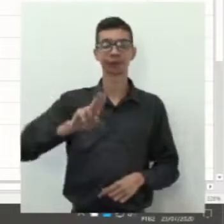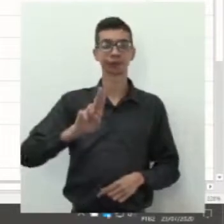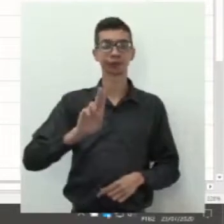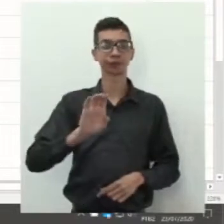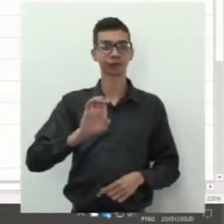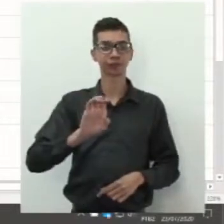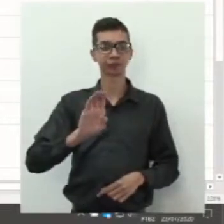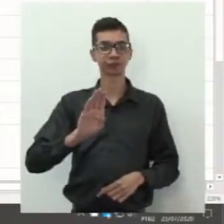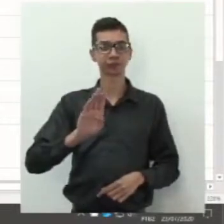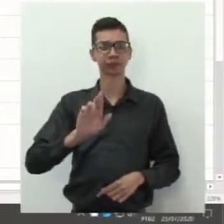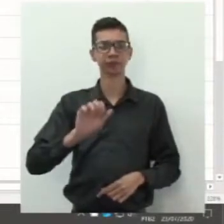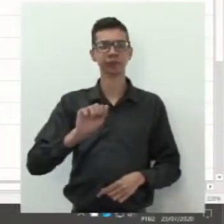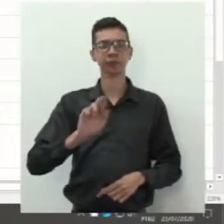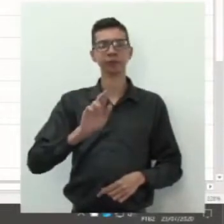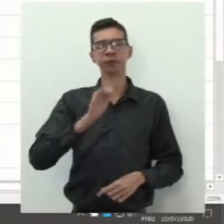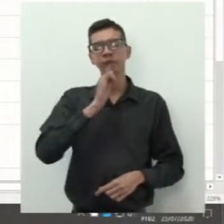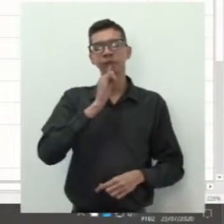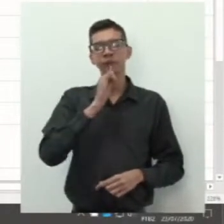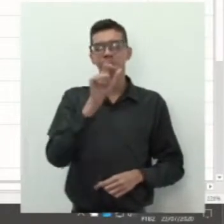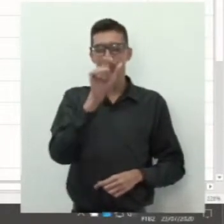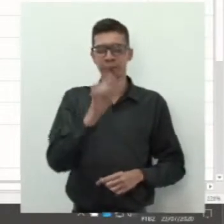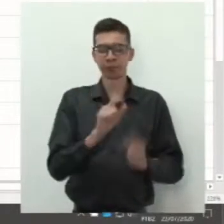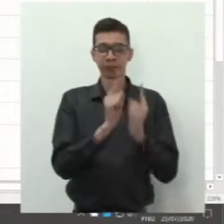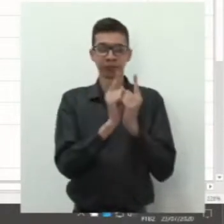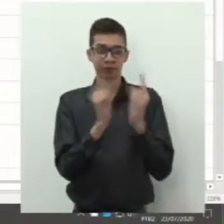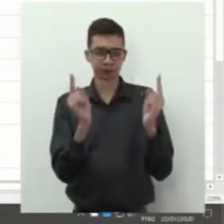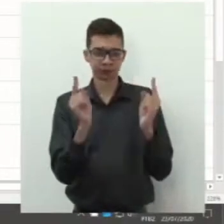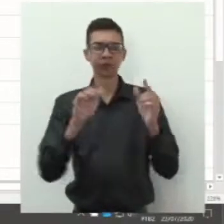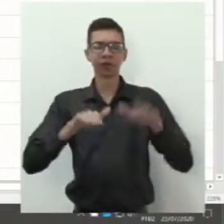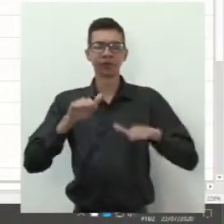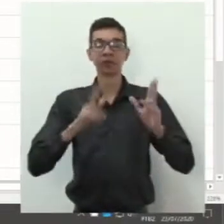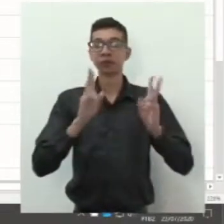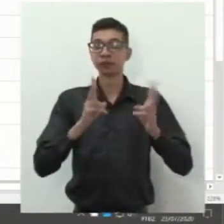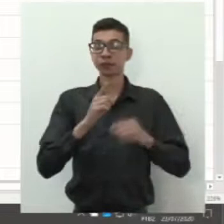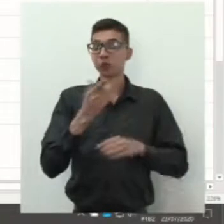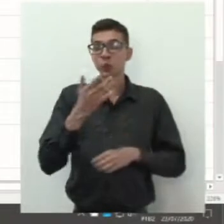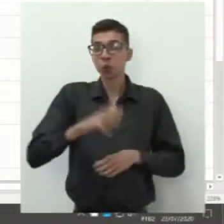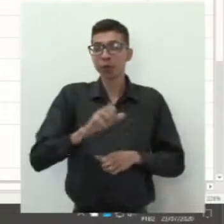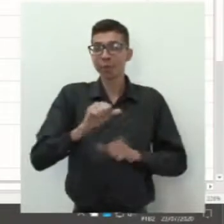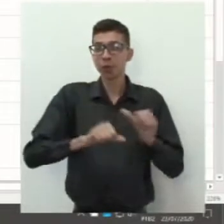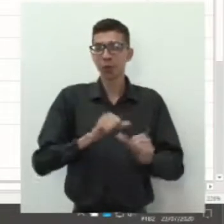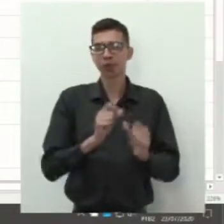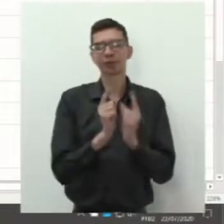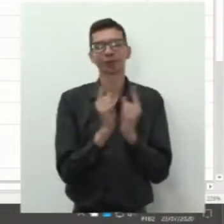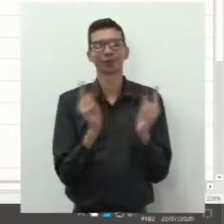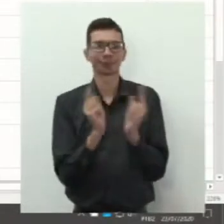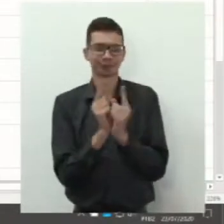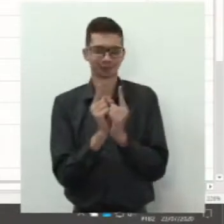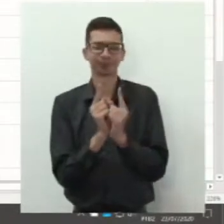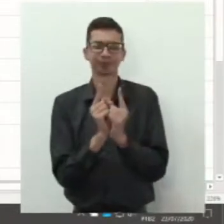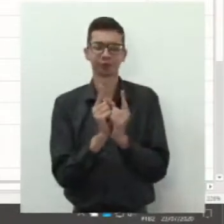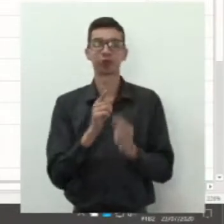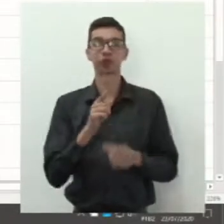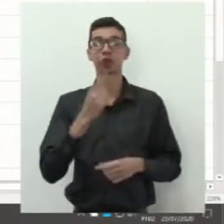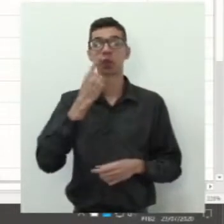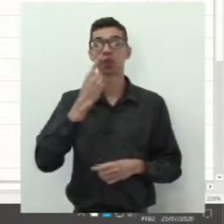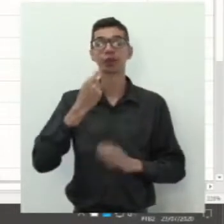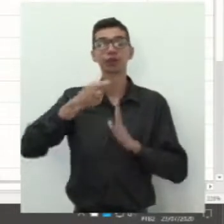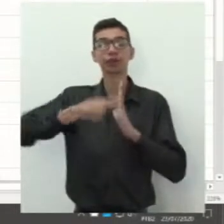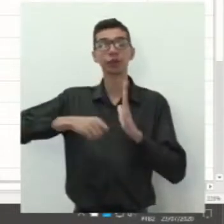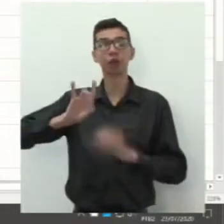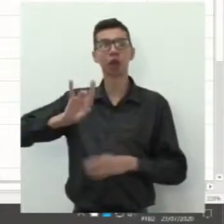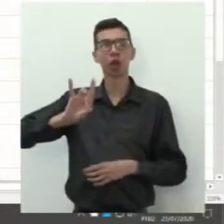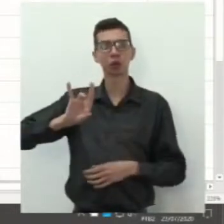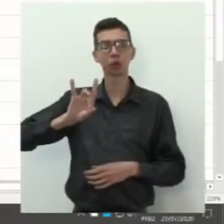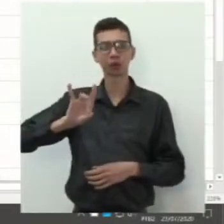coluna. Então, por exemplo, você tem colunas com larguras fixas, você não quer mudar isso. Você vem quebrar texto automaticamente, ó, ele joga